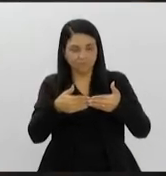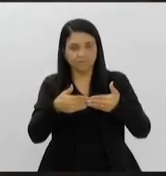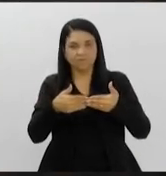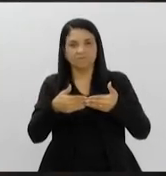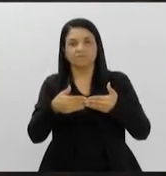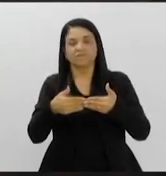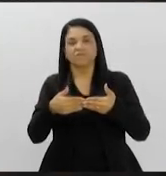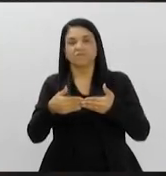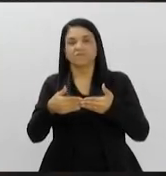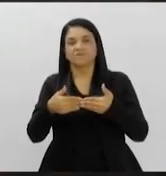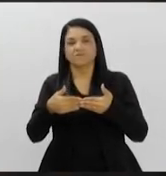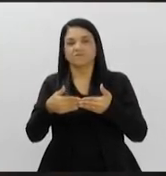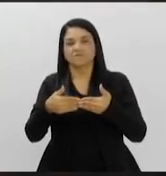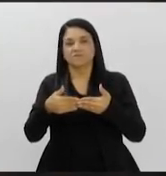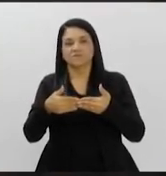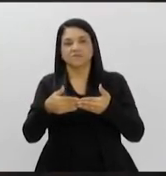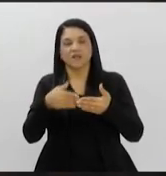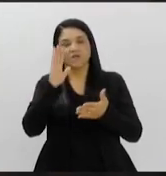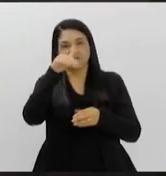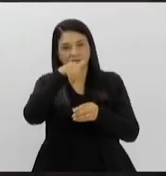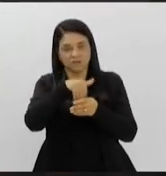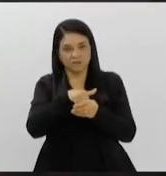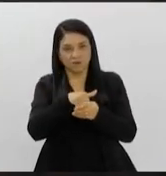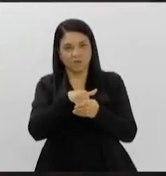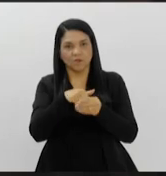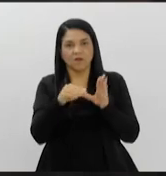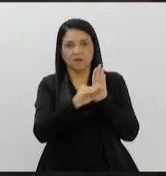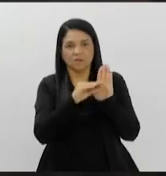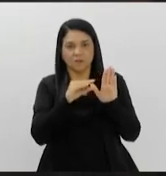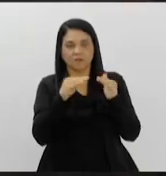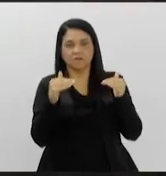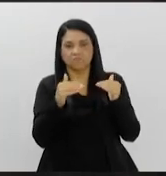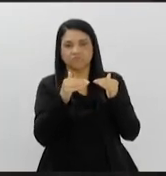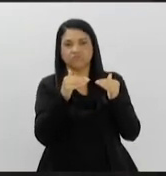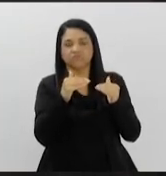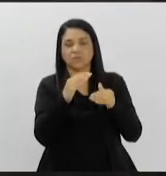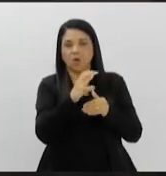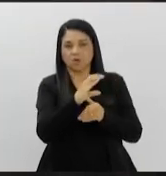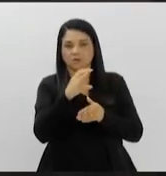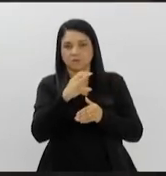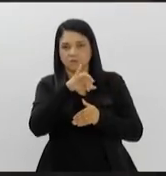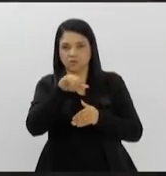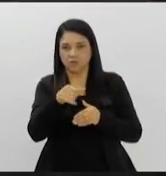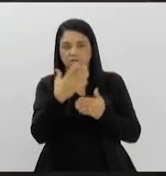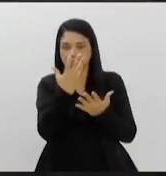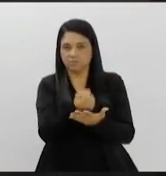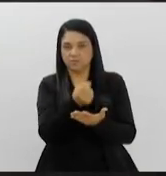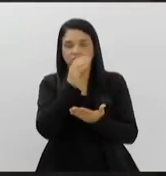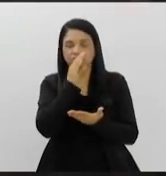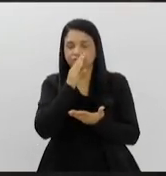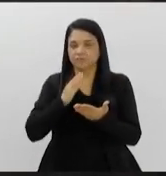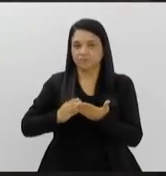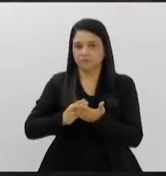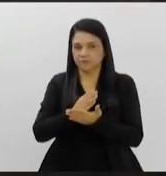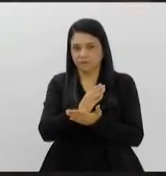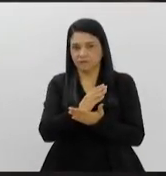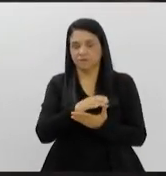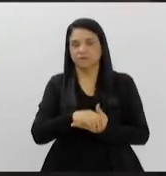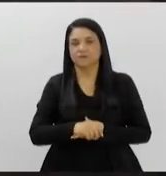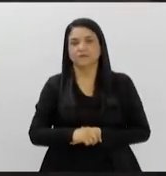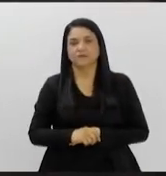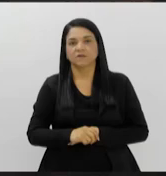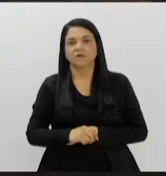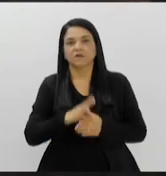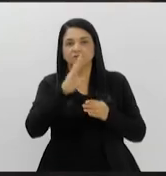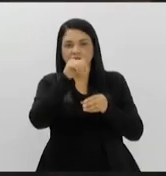discutir, encerrada a discussão. Em votação, a emenda da Comissão de Constituição e Justiça. Os senhores que aprovam, permaneçam como estão. Aprovado.